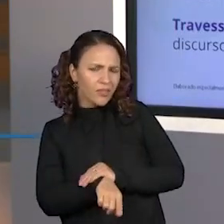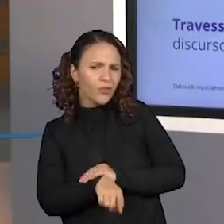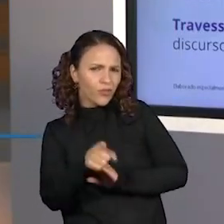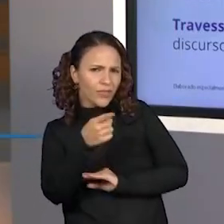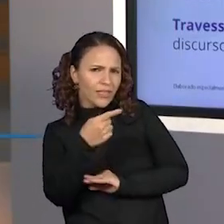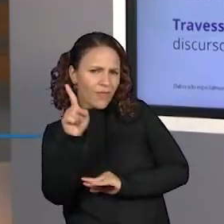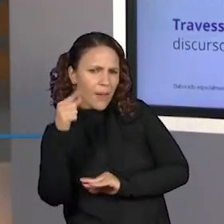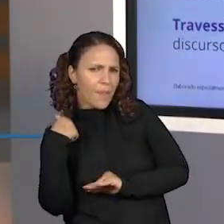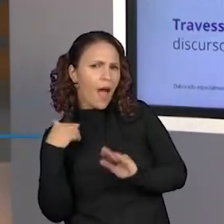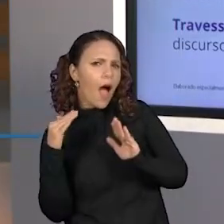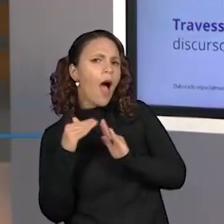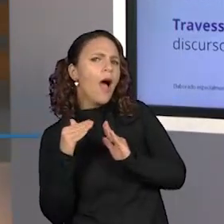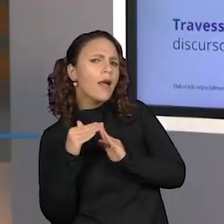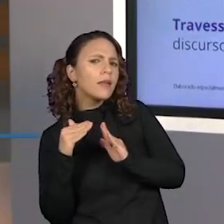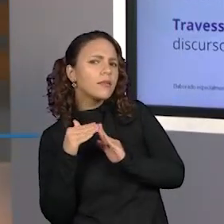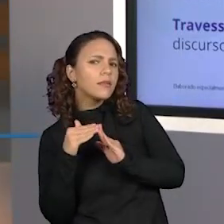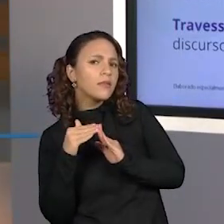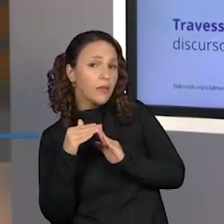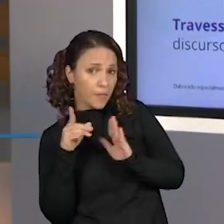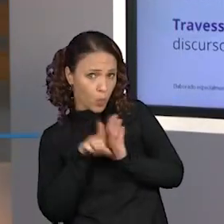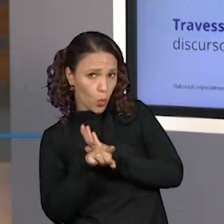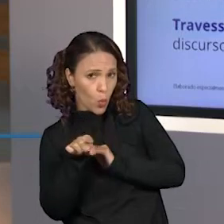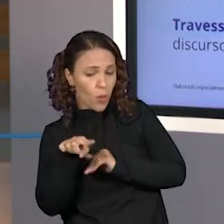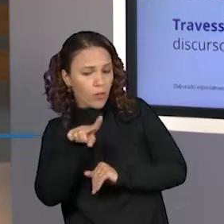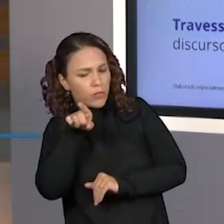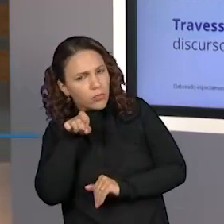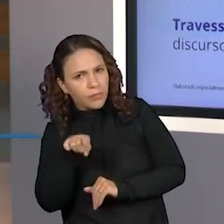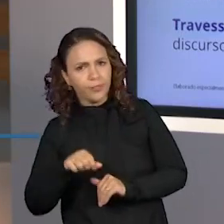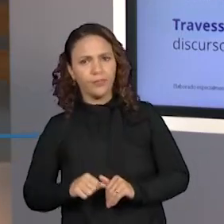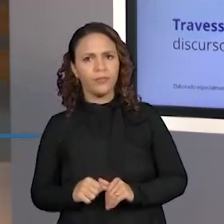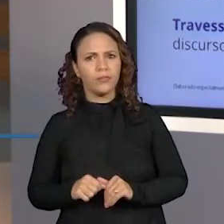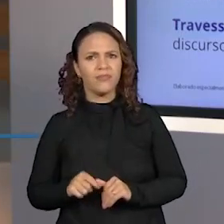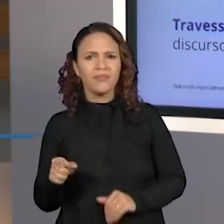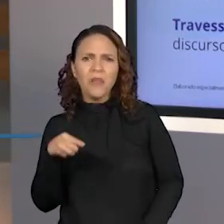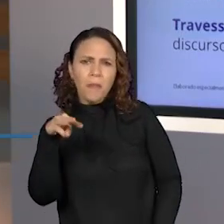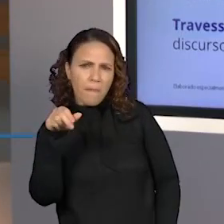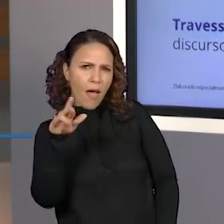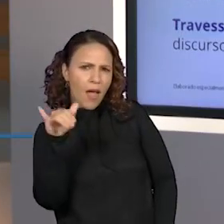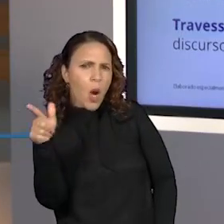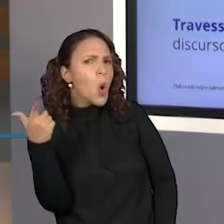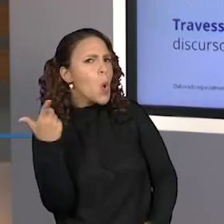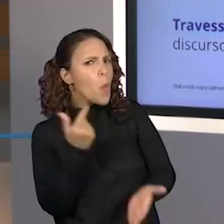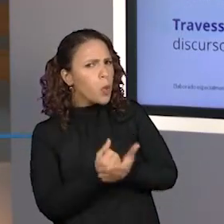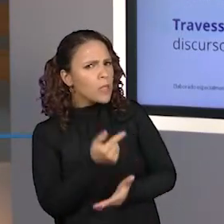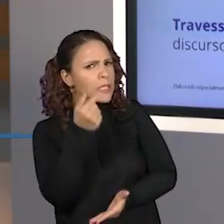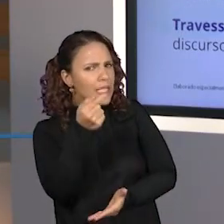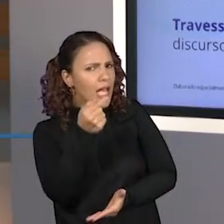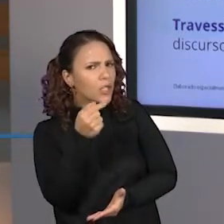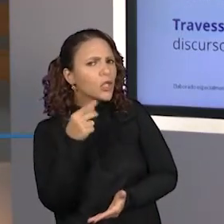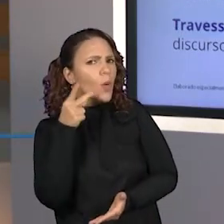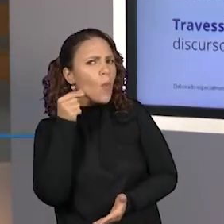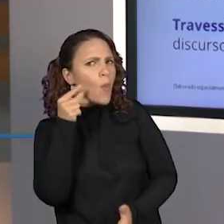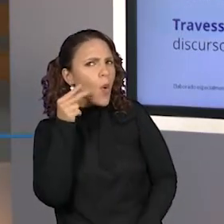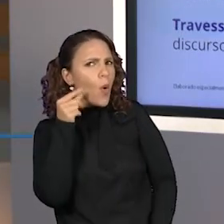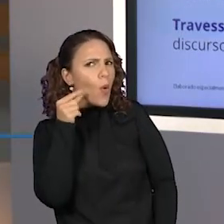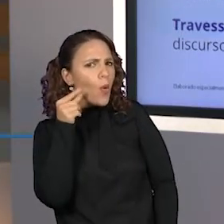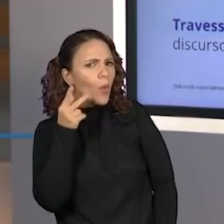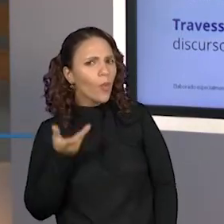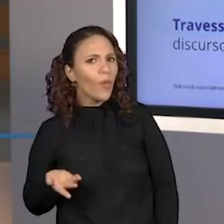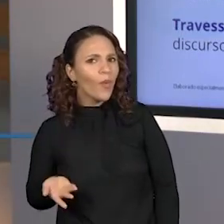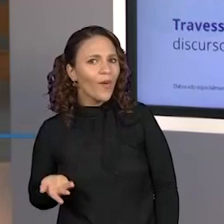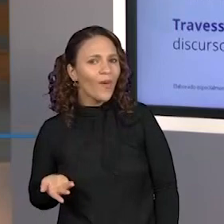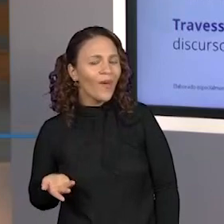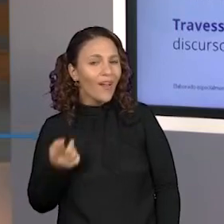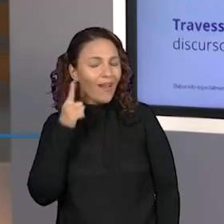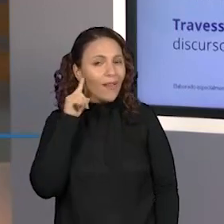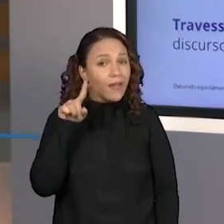uma pergunta. Maria comprou 7 bombons? Olha só, vamos pensar aí nessa